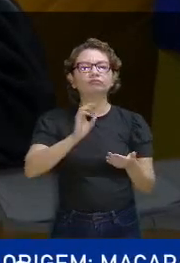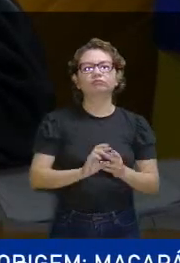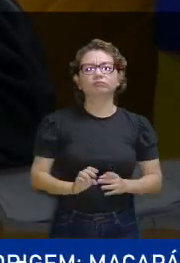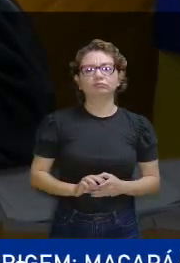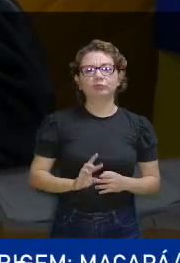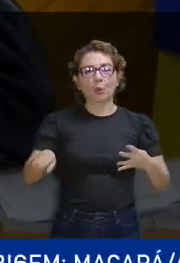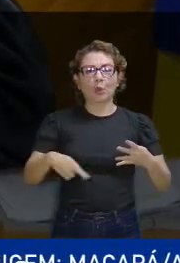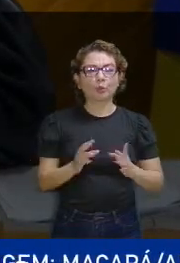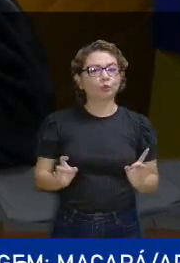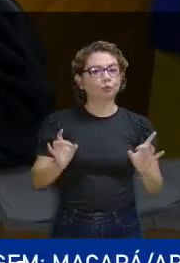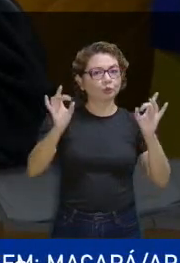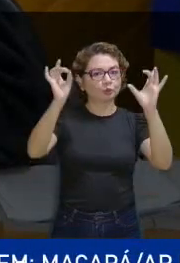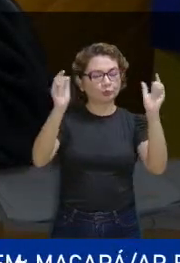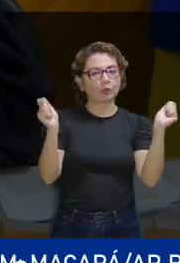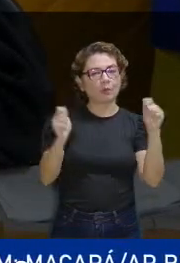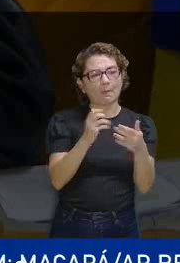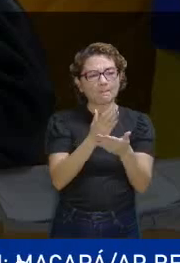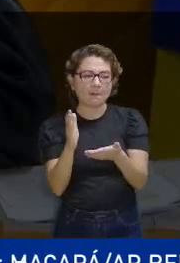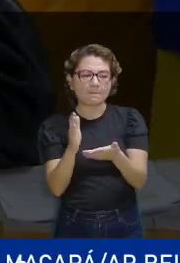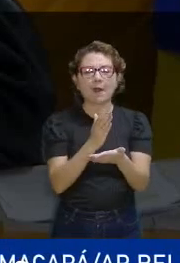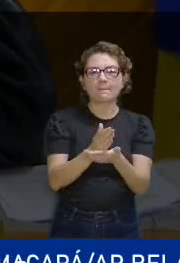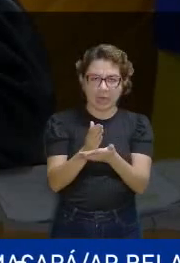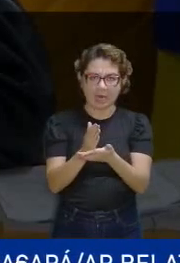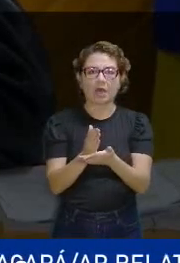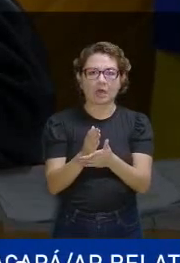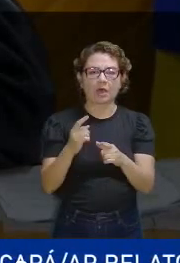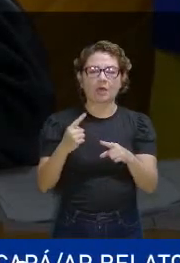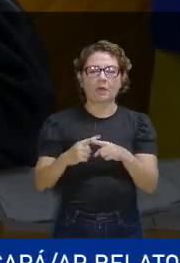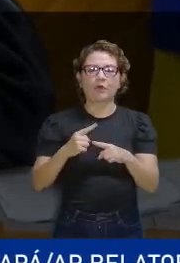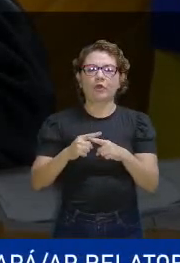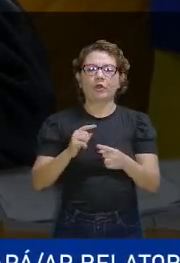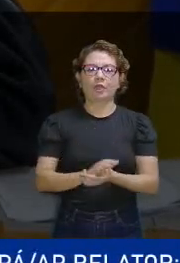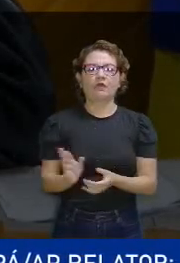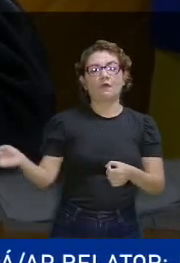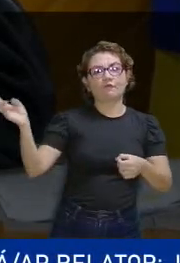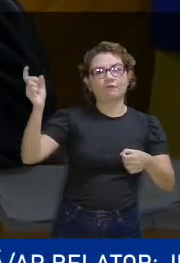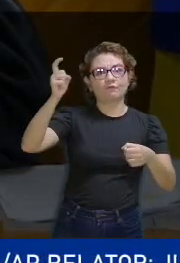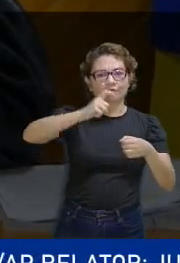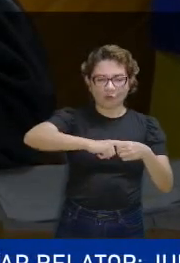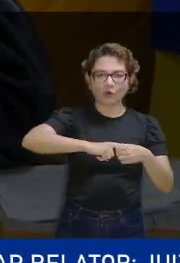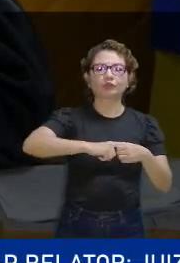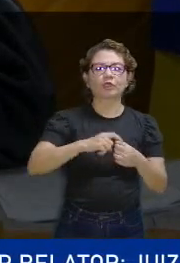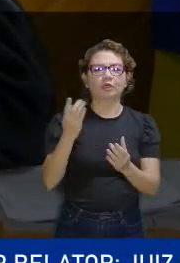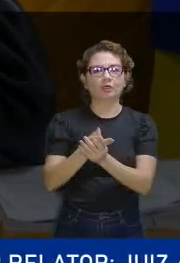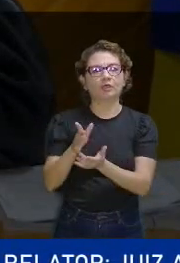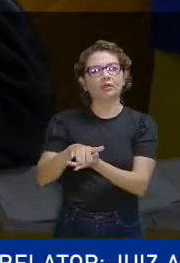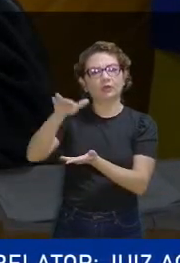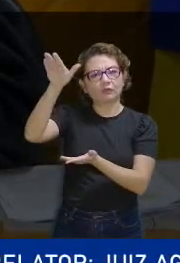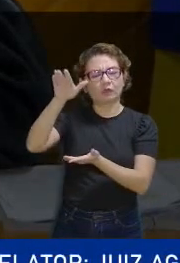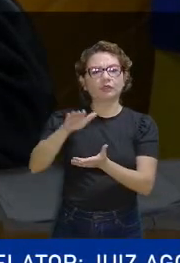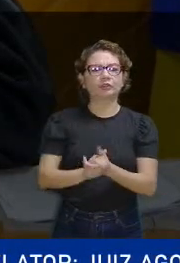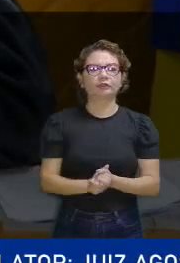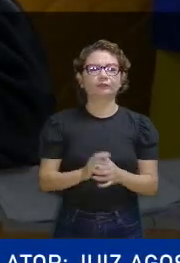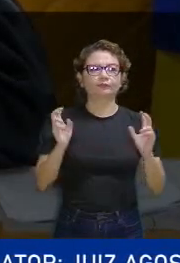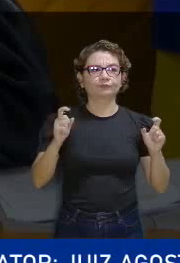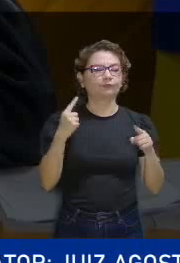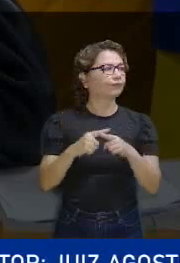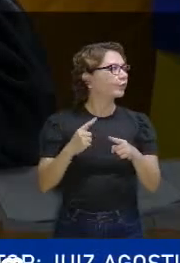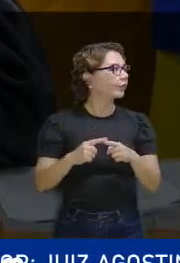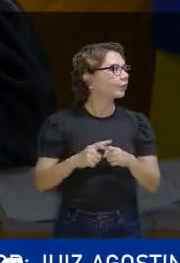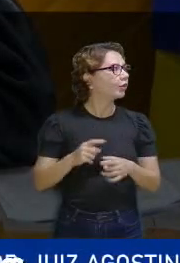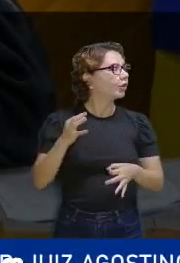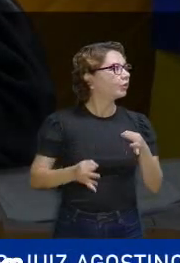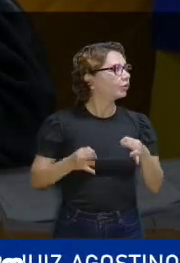especial, deu-lhe provimento parcial, determinando o retorno dos autos à origem, aspas, a fim de que